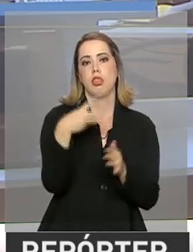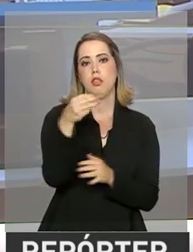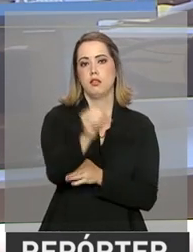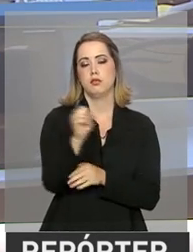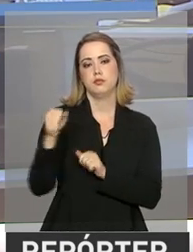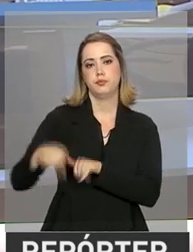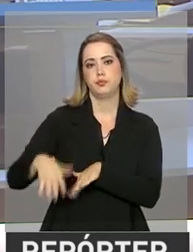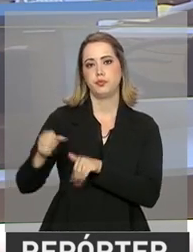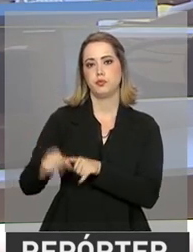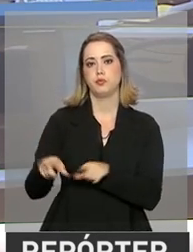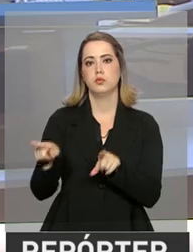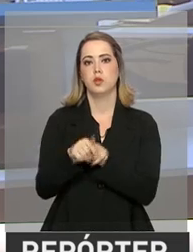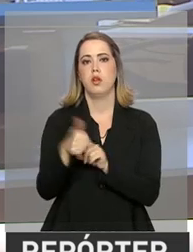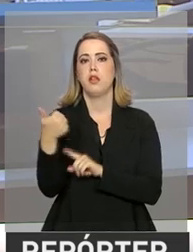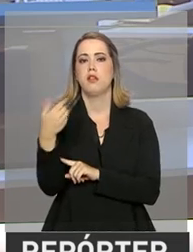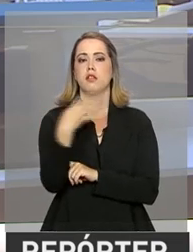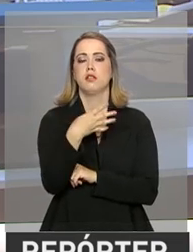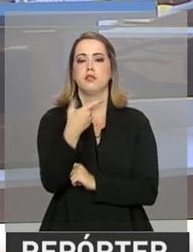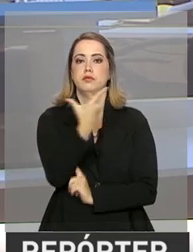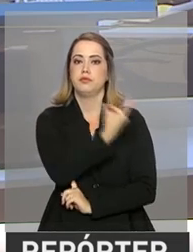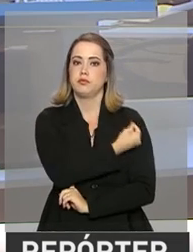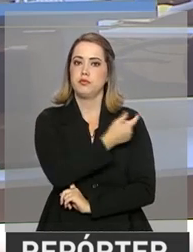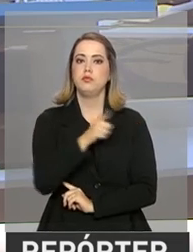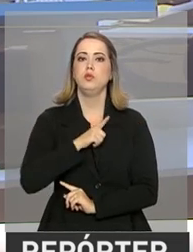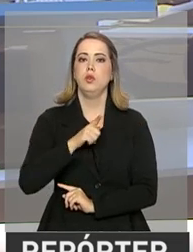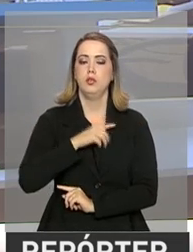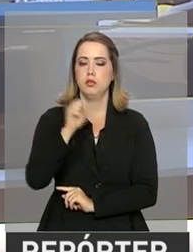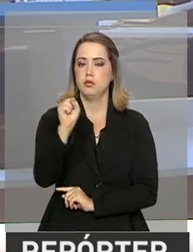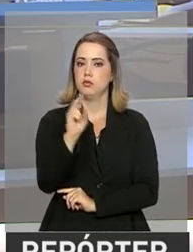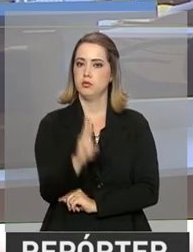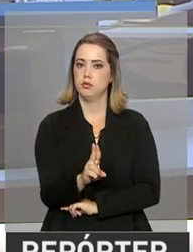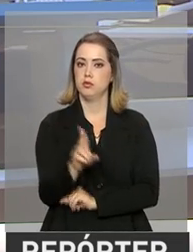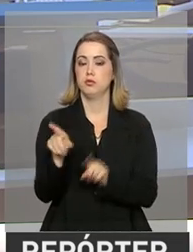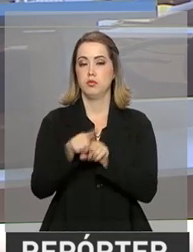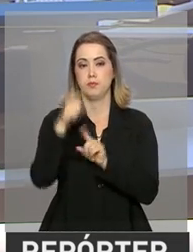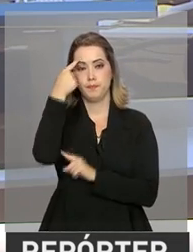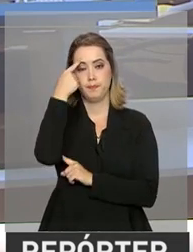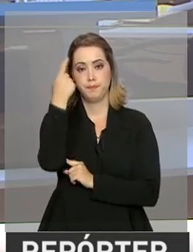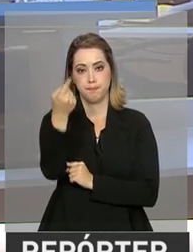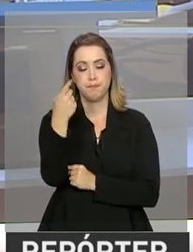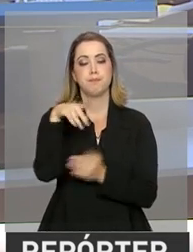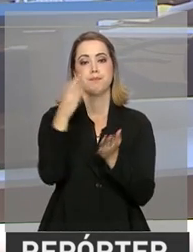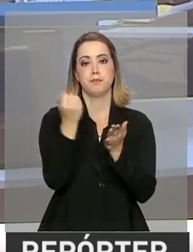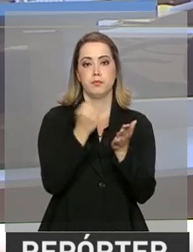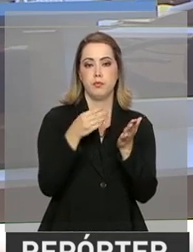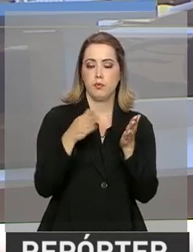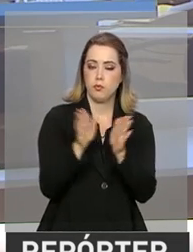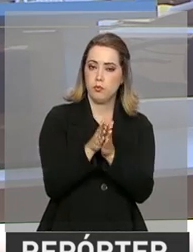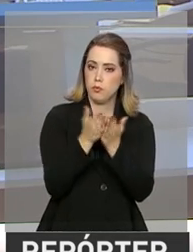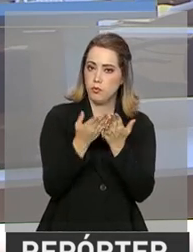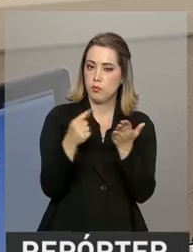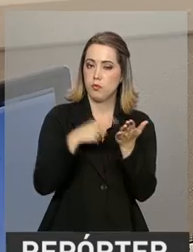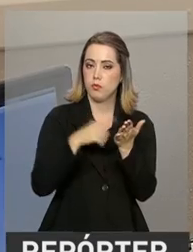de saúde vão aplicar as 14 vacinas disponíveis pelo SUS. A ideia é colocar em dia as carteiras de